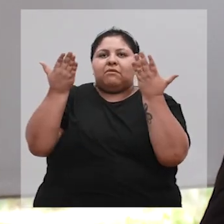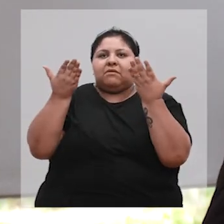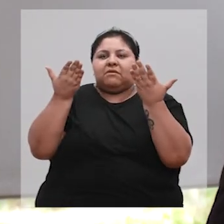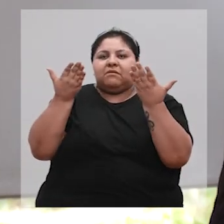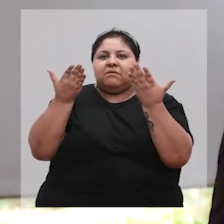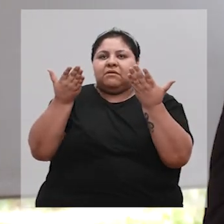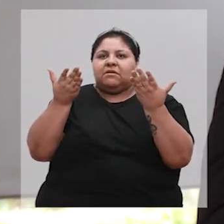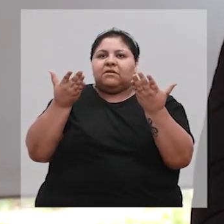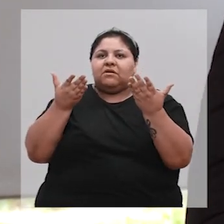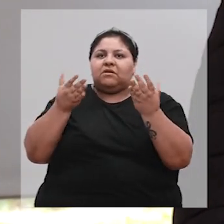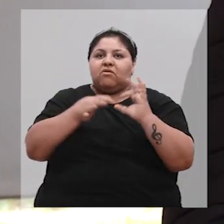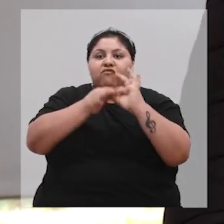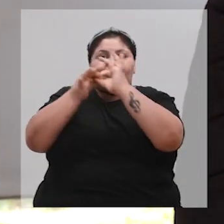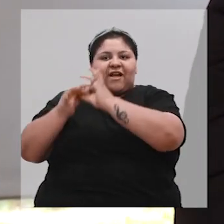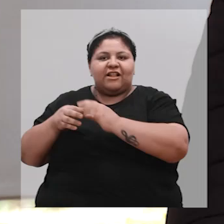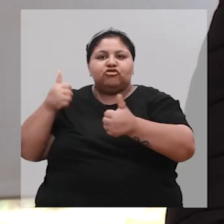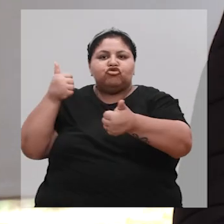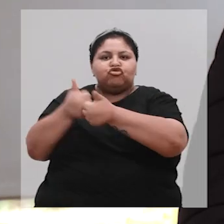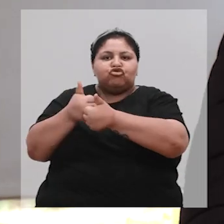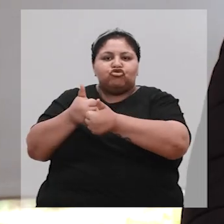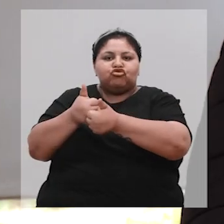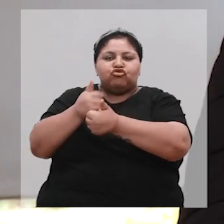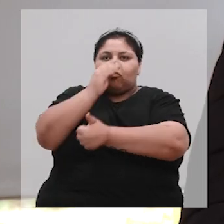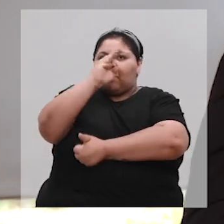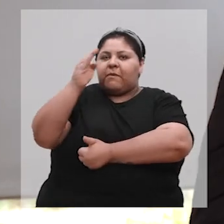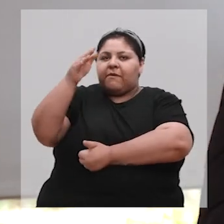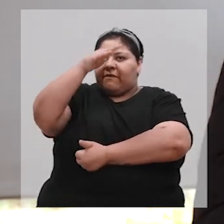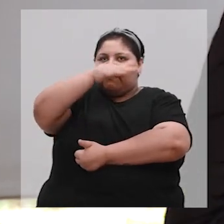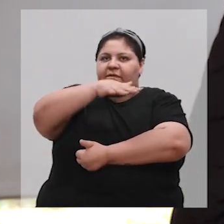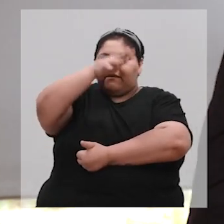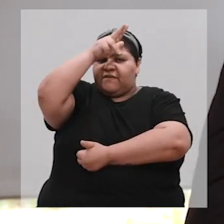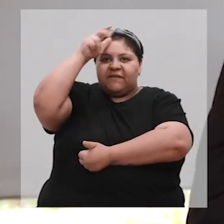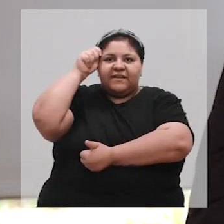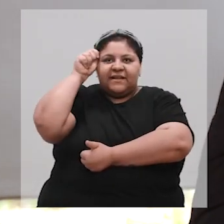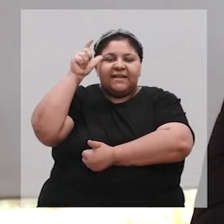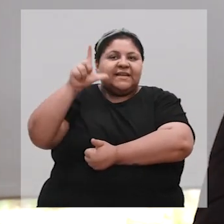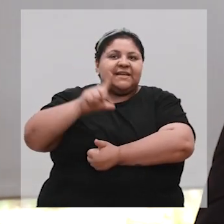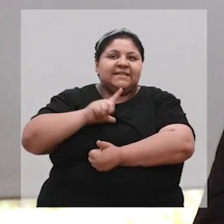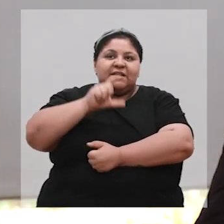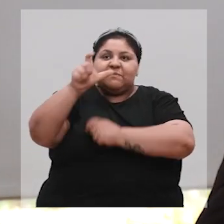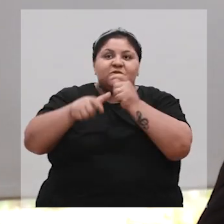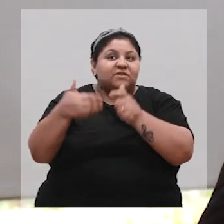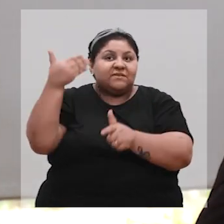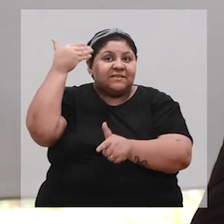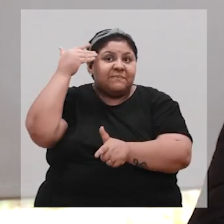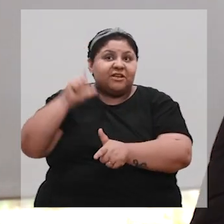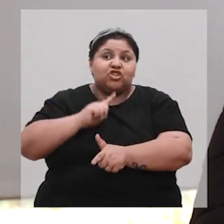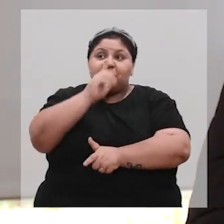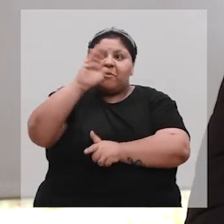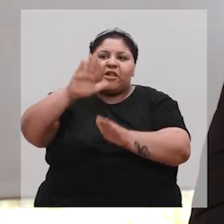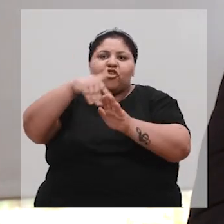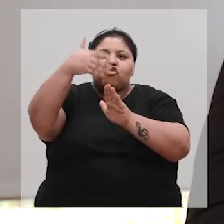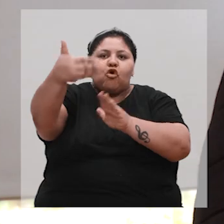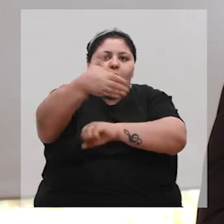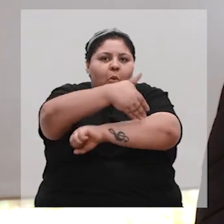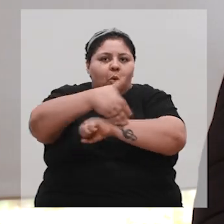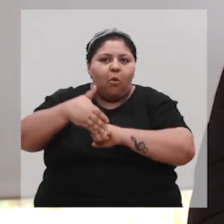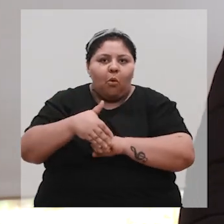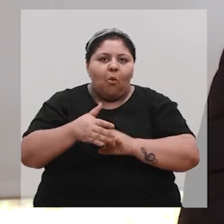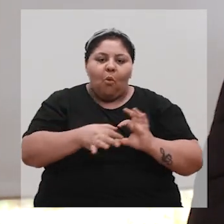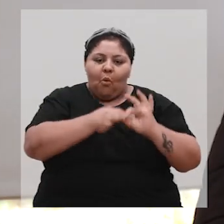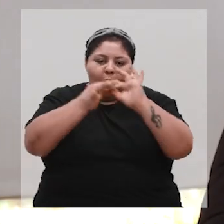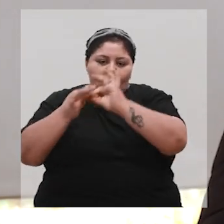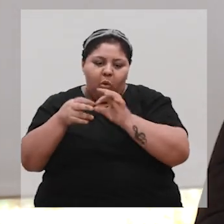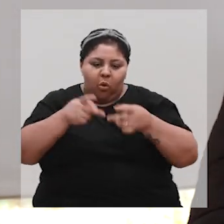isso, porque ela está muito ligada com a biblioteca pública. Tem gente que nem sabia que tinha uma biblioteca do outro lado da rua. Então, a gente ligar